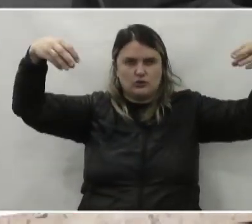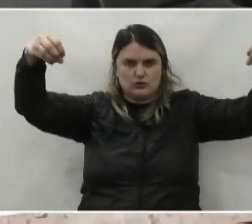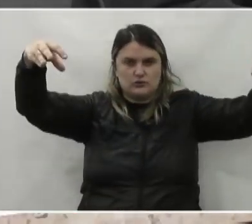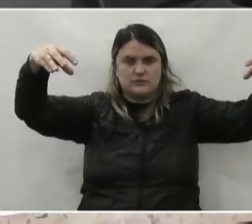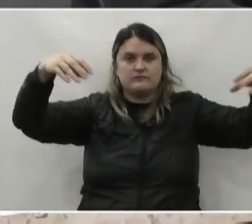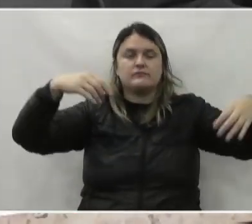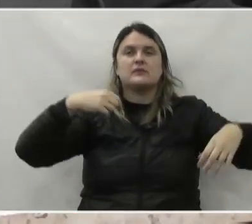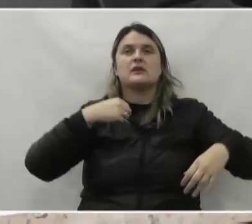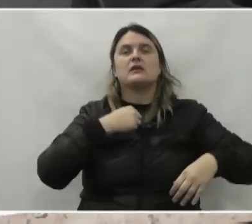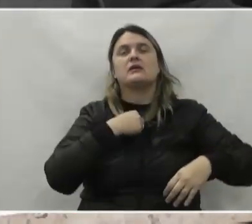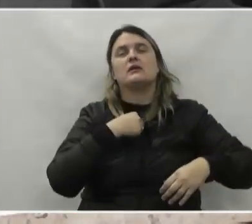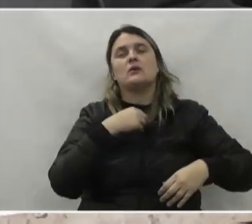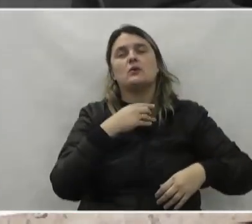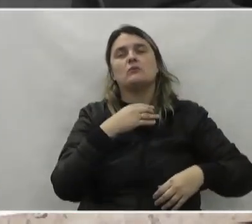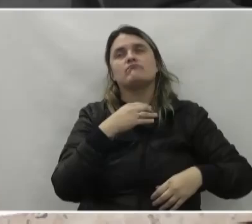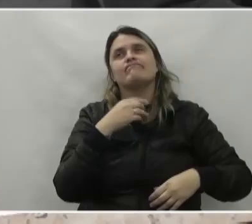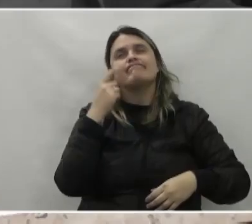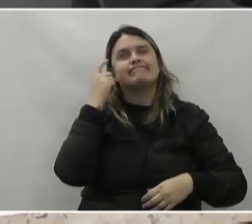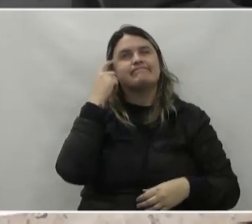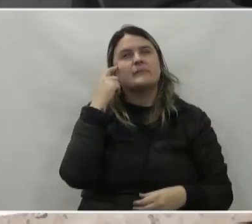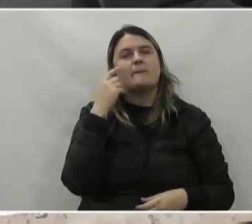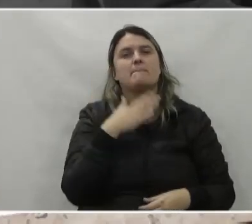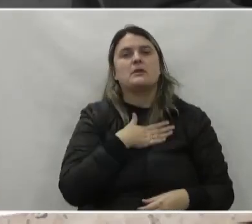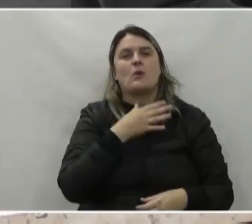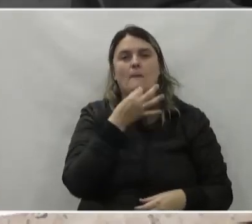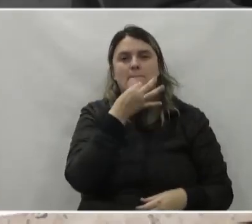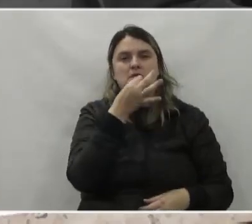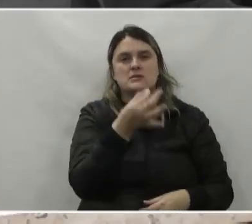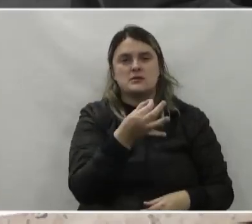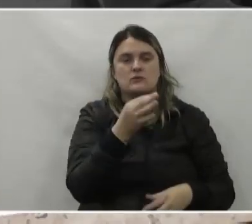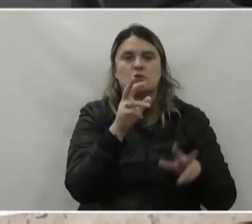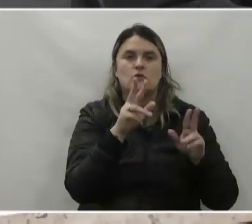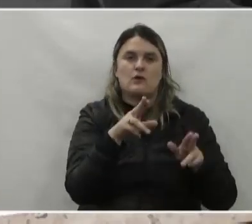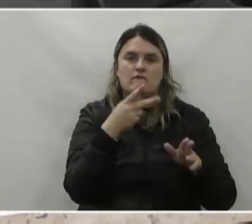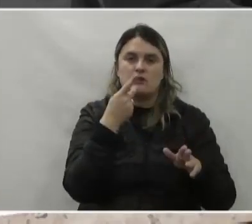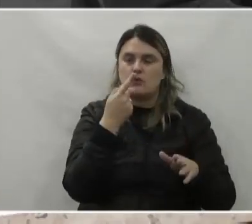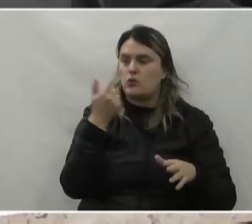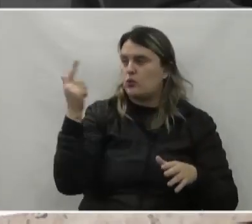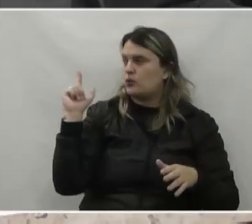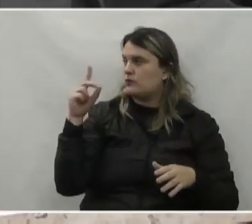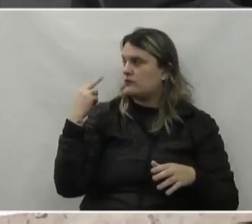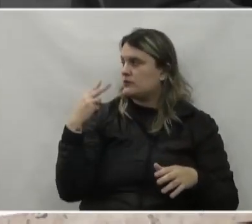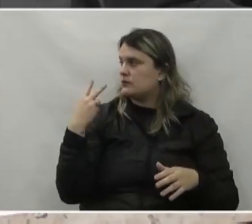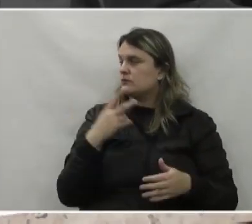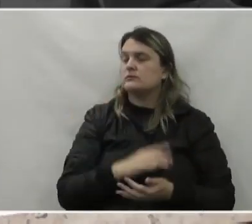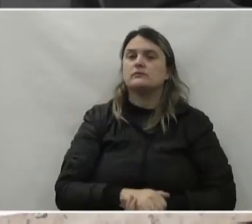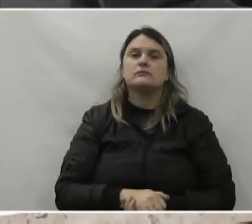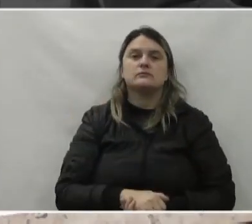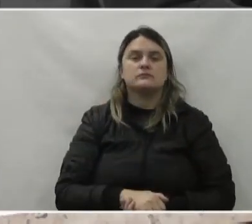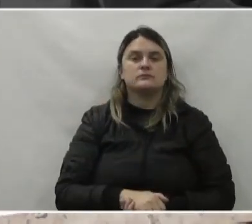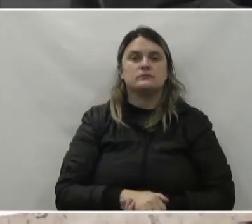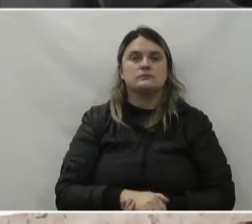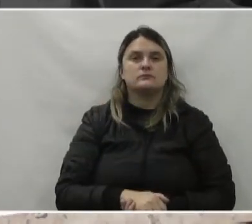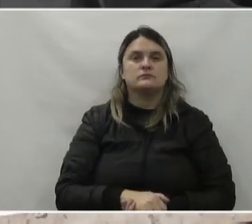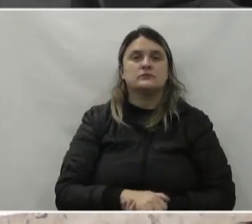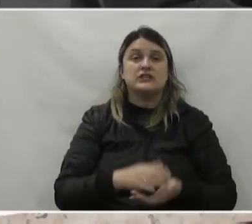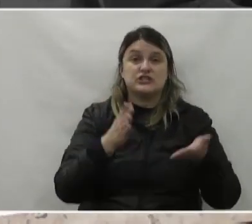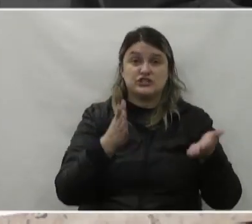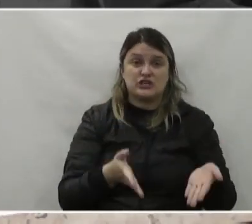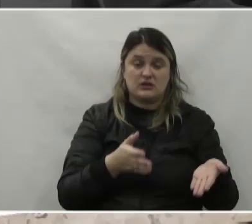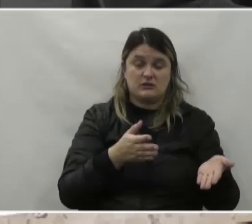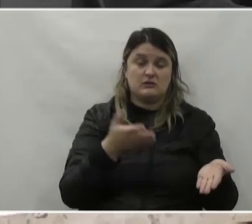eu tenho uma opinião que é assim, ó, como falou meus colegas aí, foi assinado